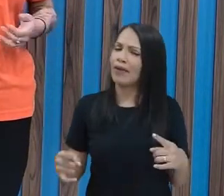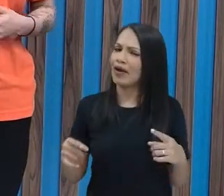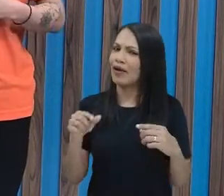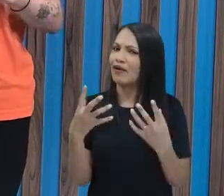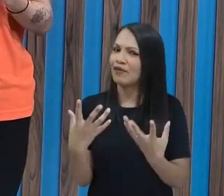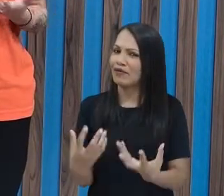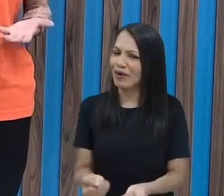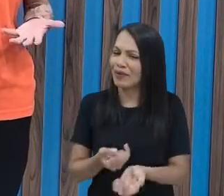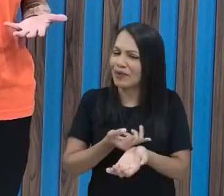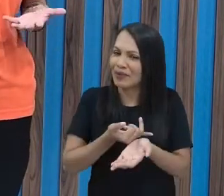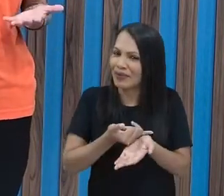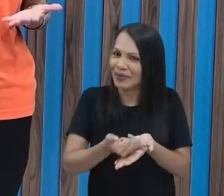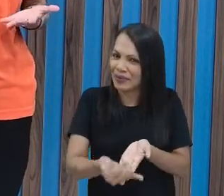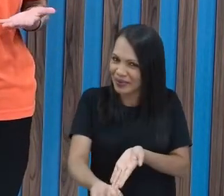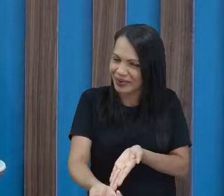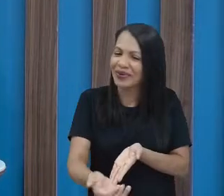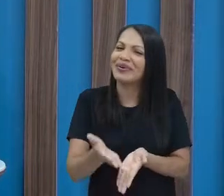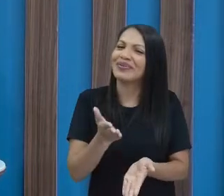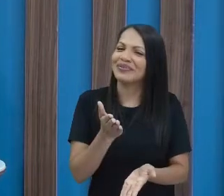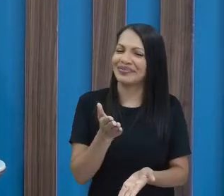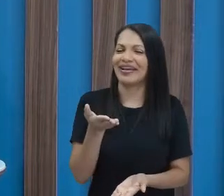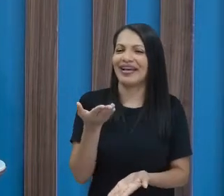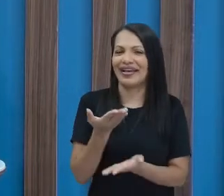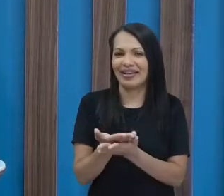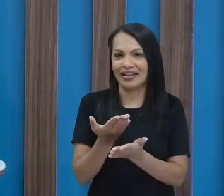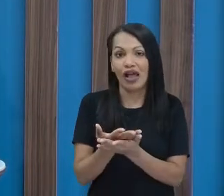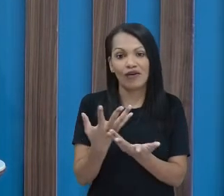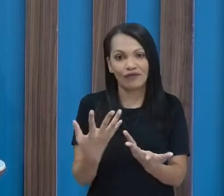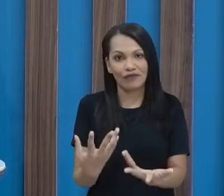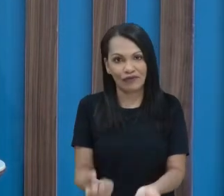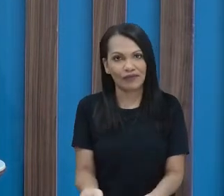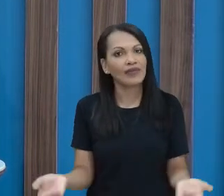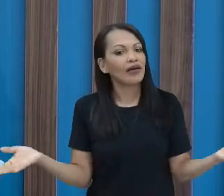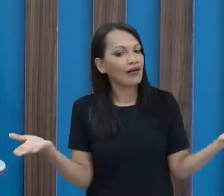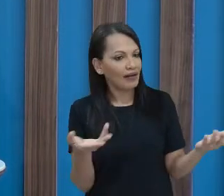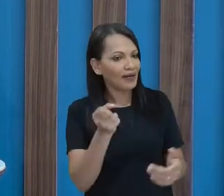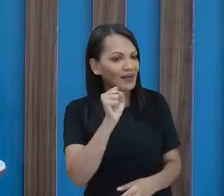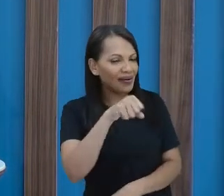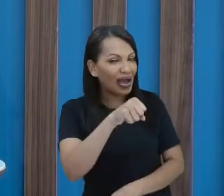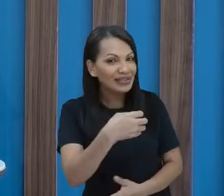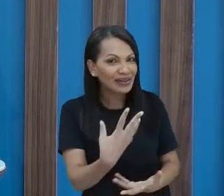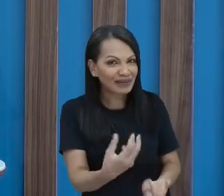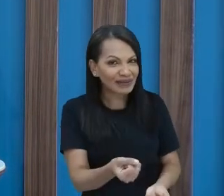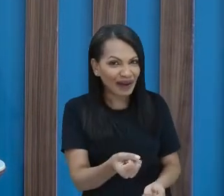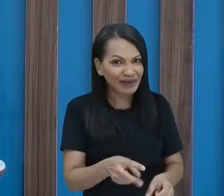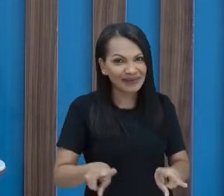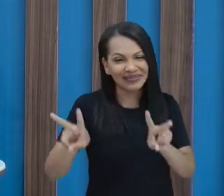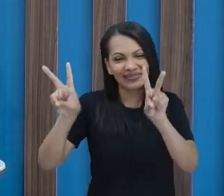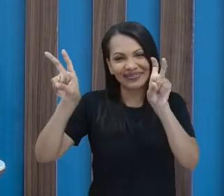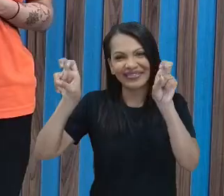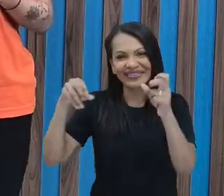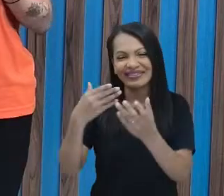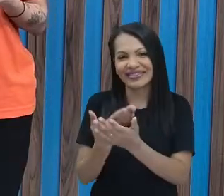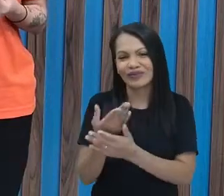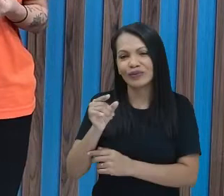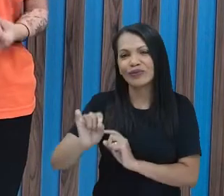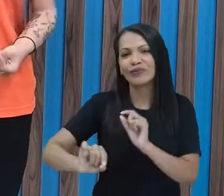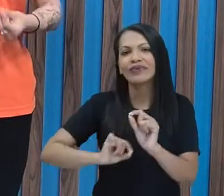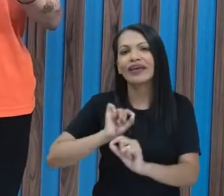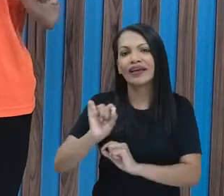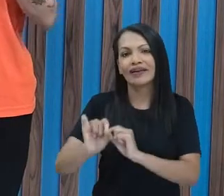conversa, vamos para o tema. Boa, vamos embora. Vamos embora para o tema da nossa aula, que